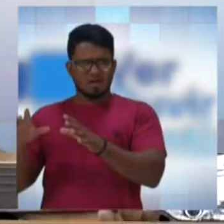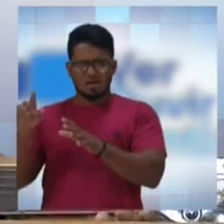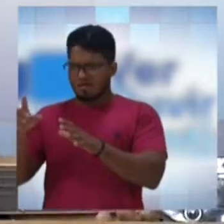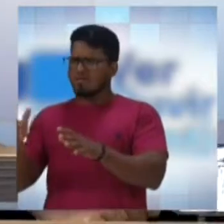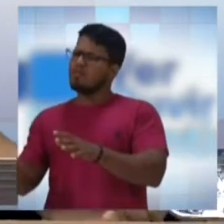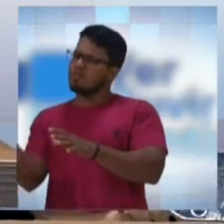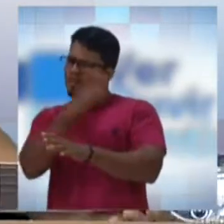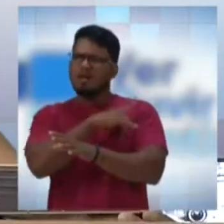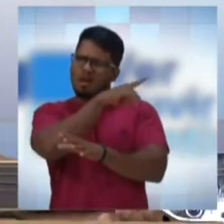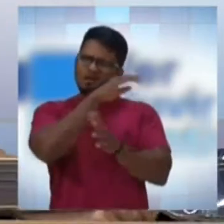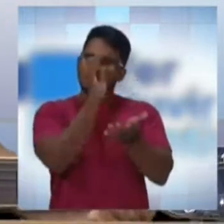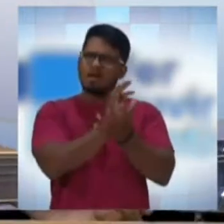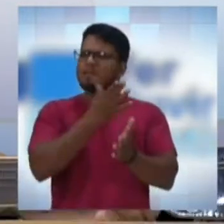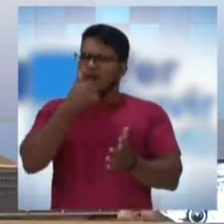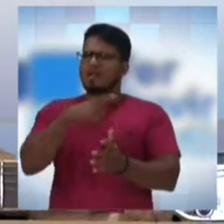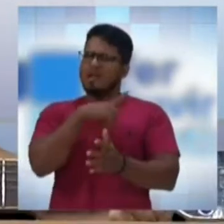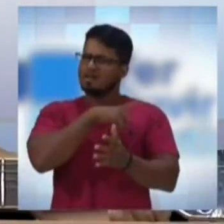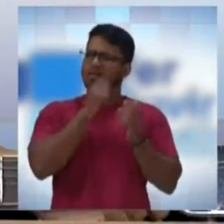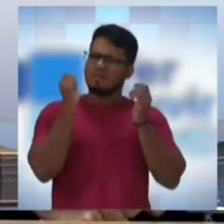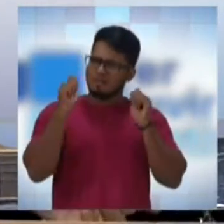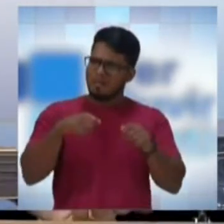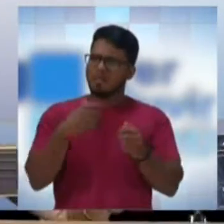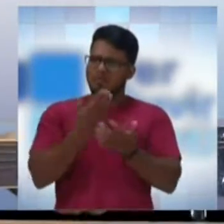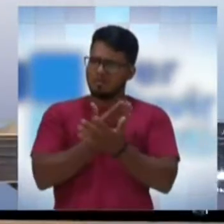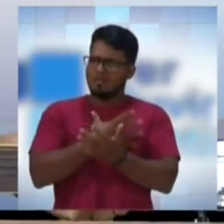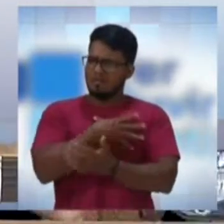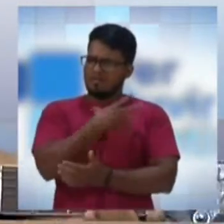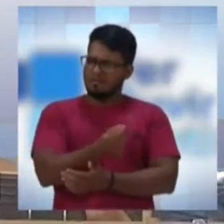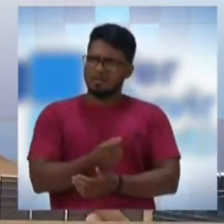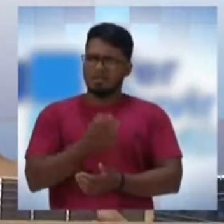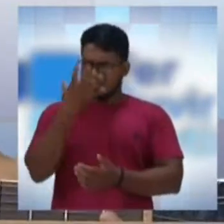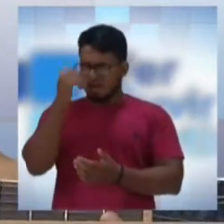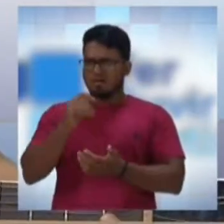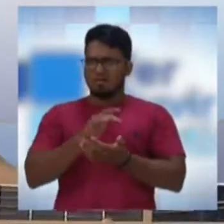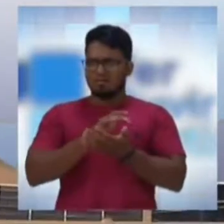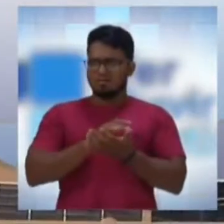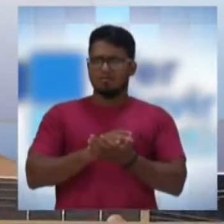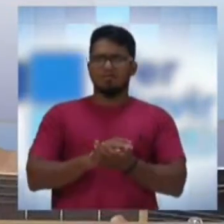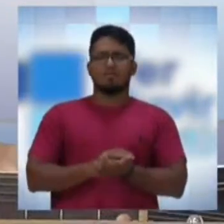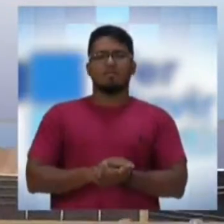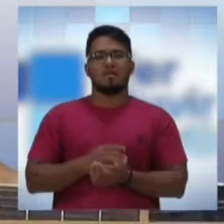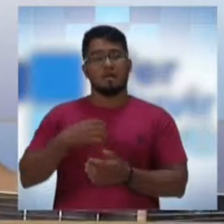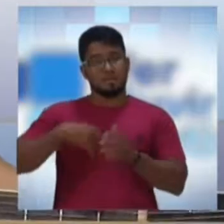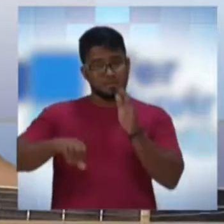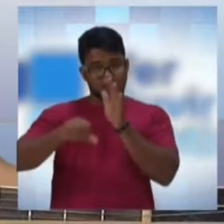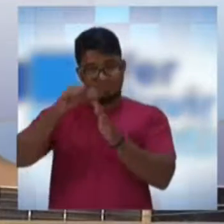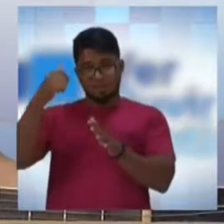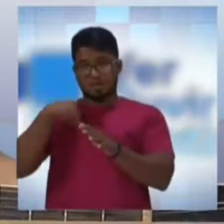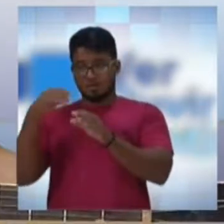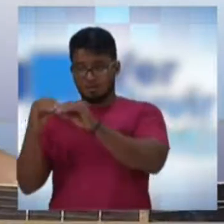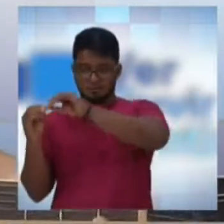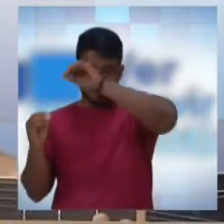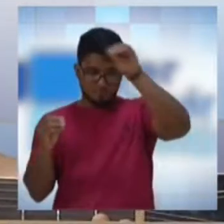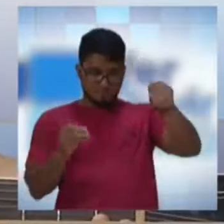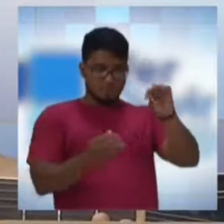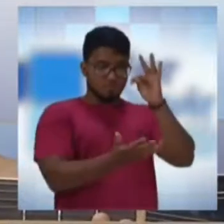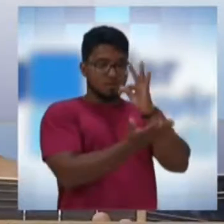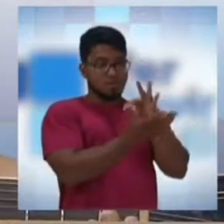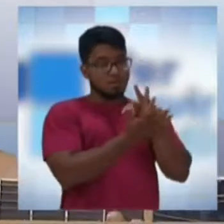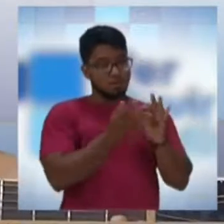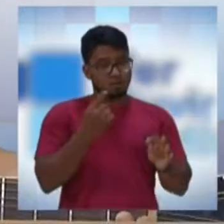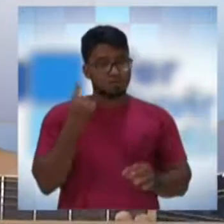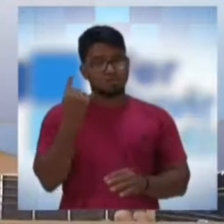Ah, sim, vamos, temos que ir, ela tem que aprender a estudar, ela não pode ficar aqui e tal. Aí foi assim, primeiro eu vim para cá, para